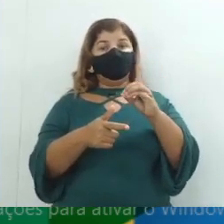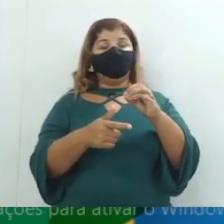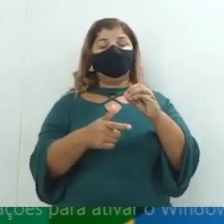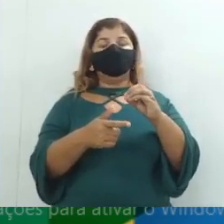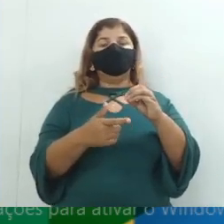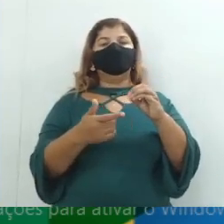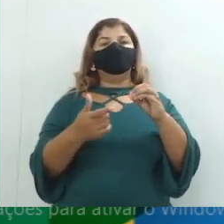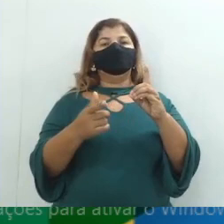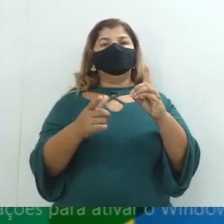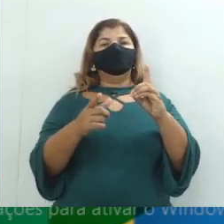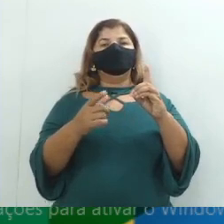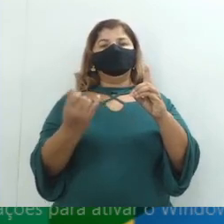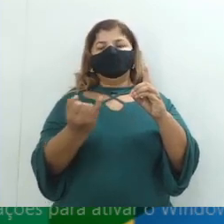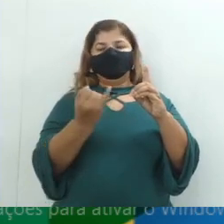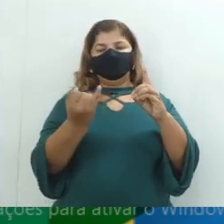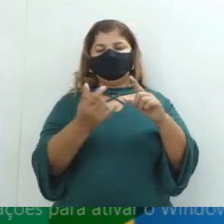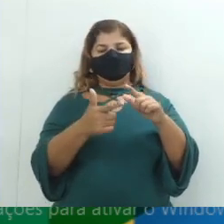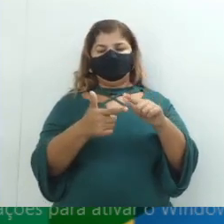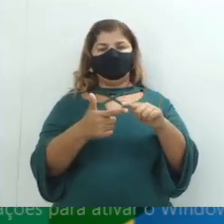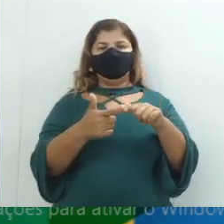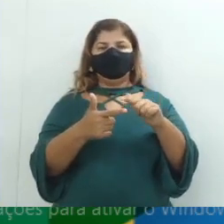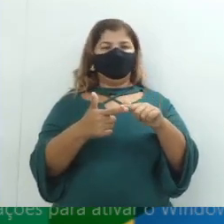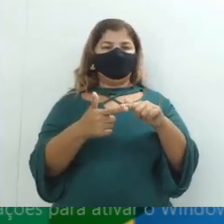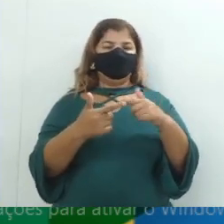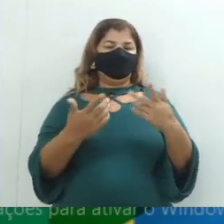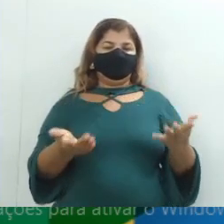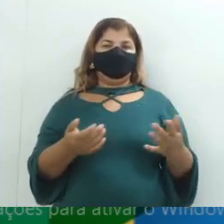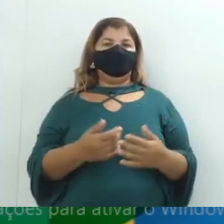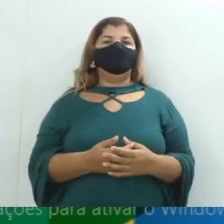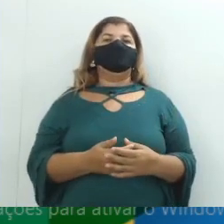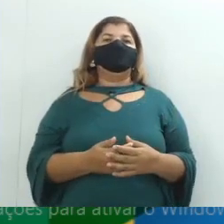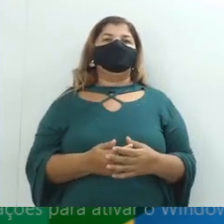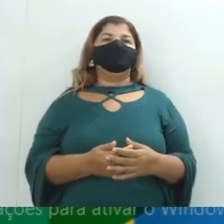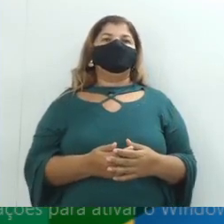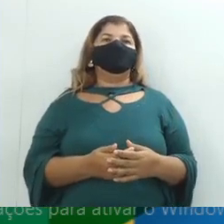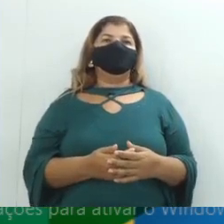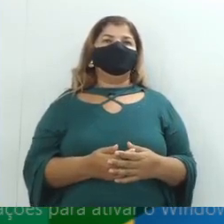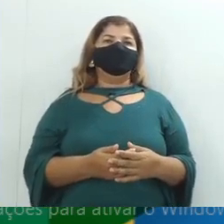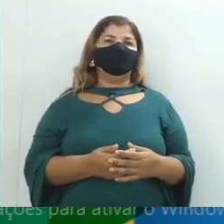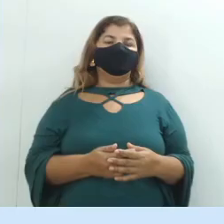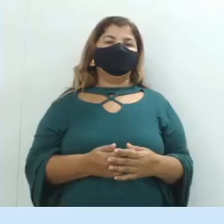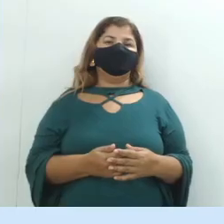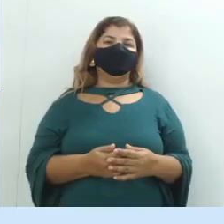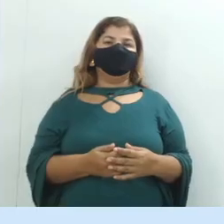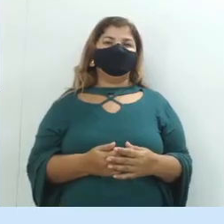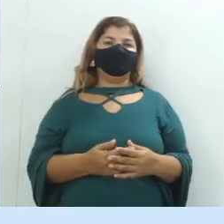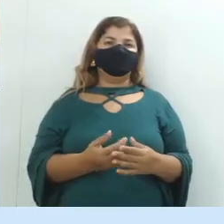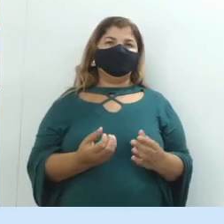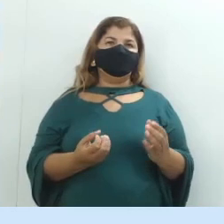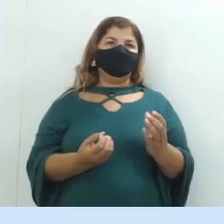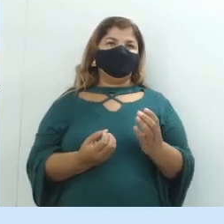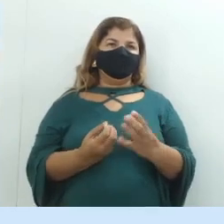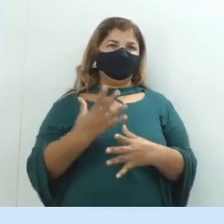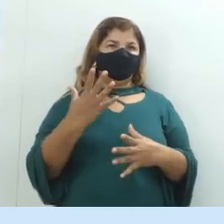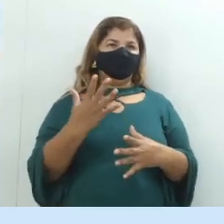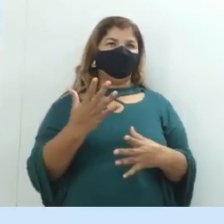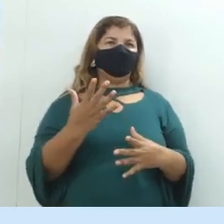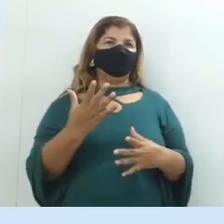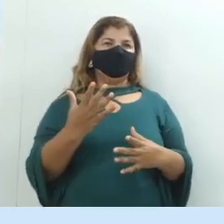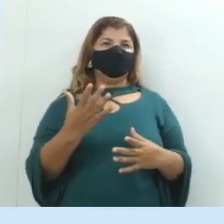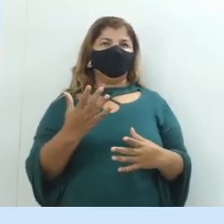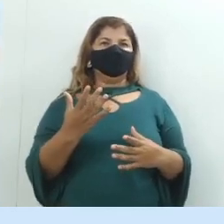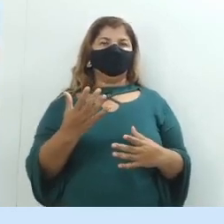menos importava eu conhecer de si mesmo. Próxima questão. O Renascimento,